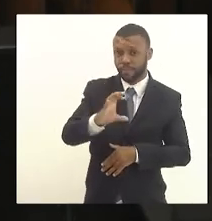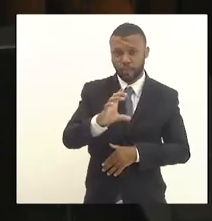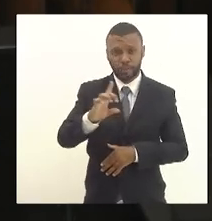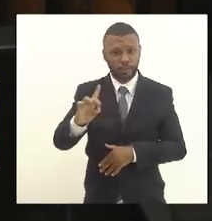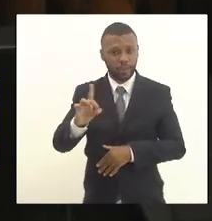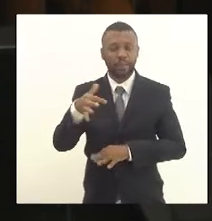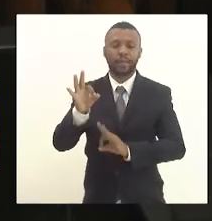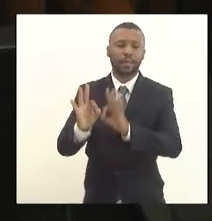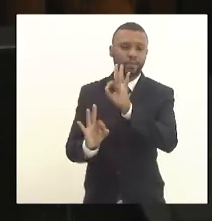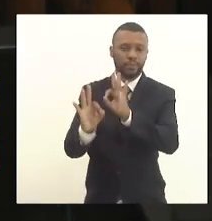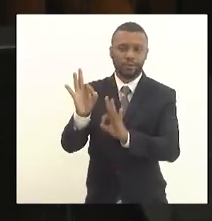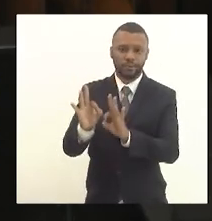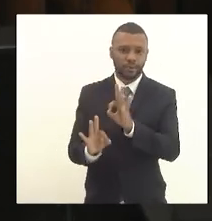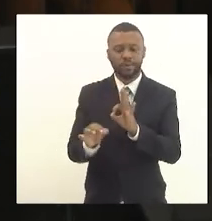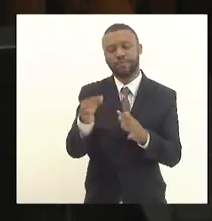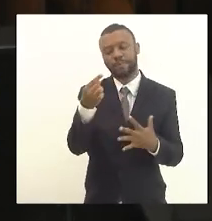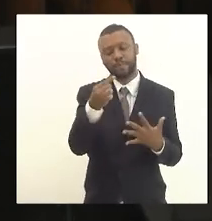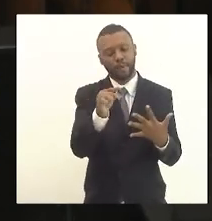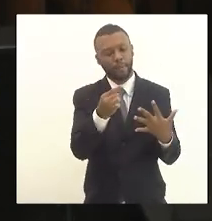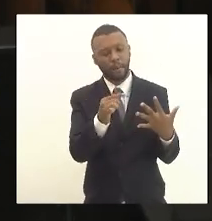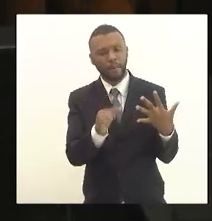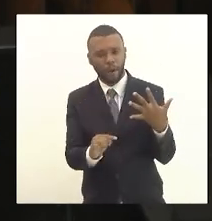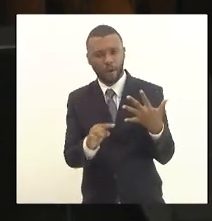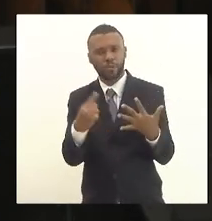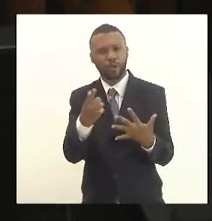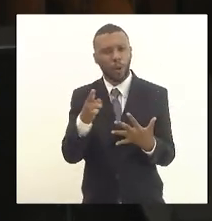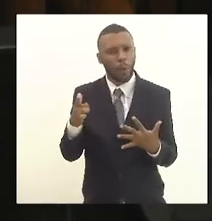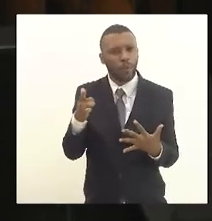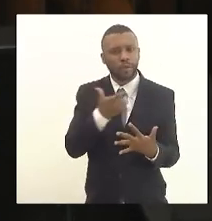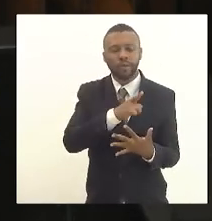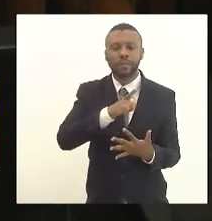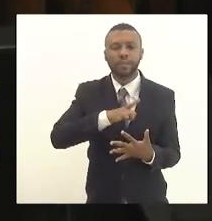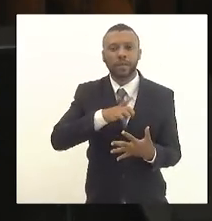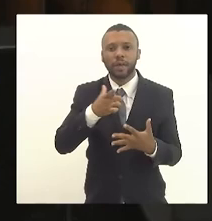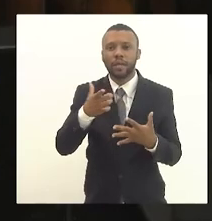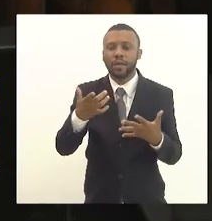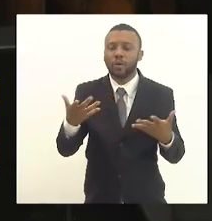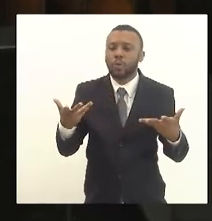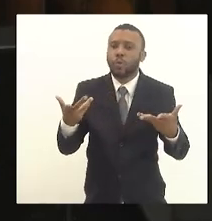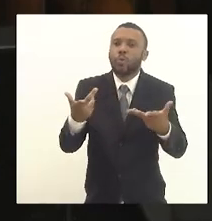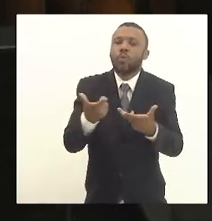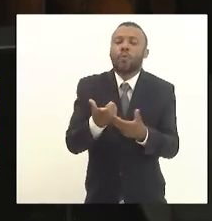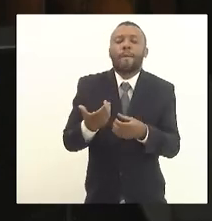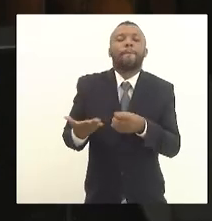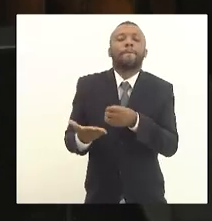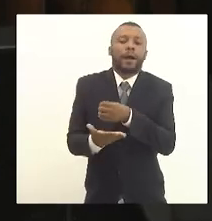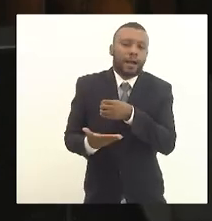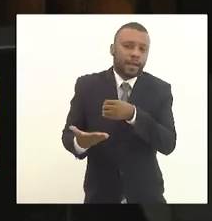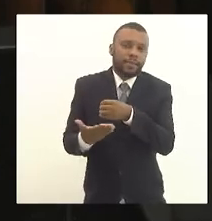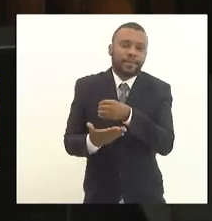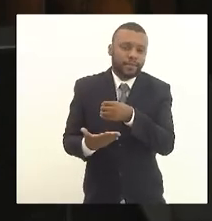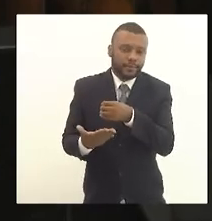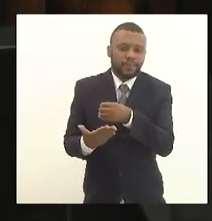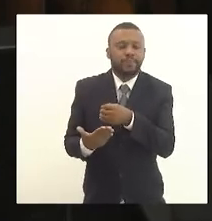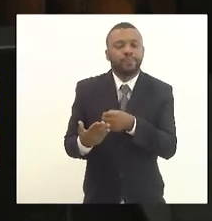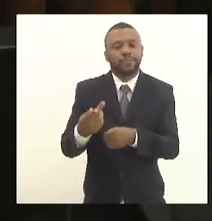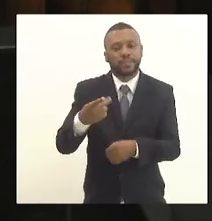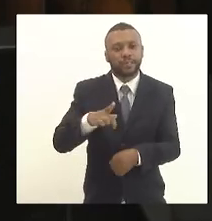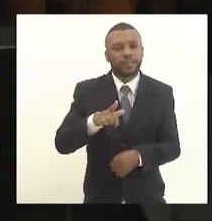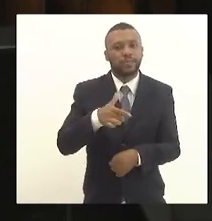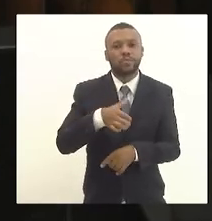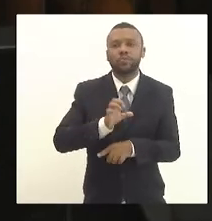isso possa ganhar concretude aqui no Estado do Rio de